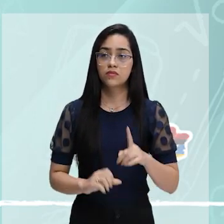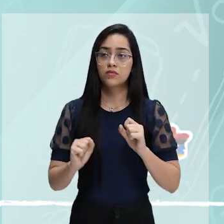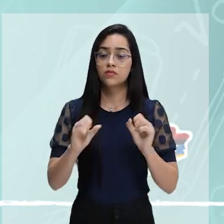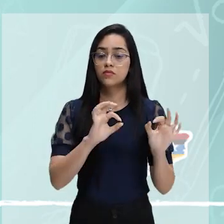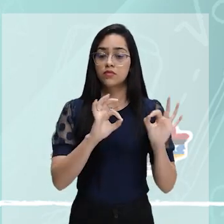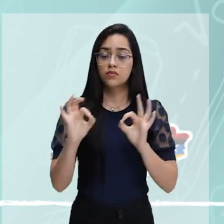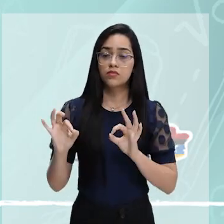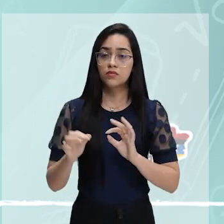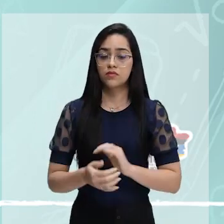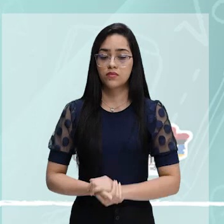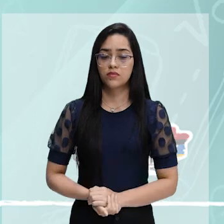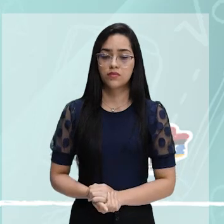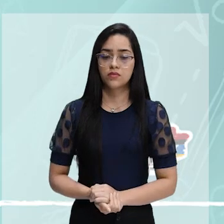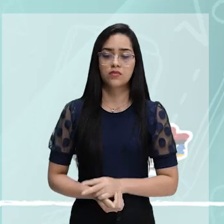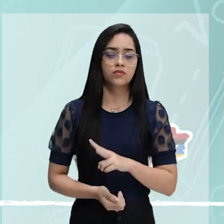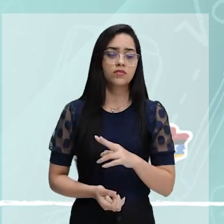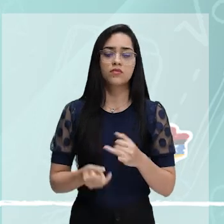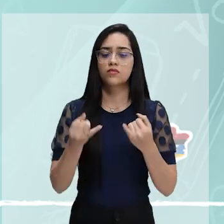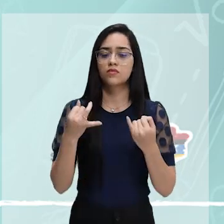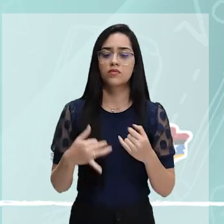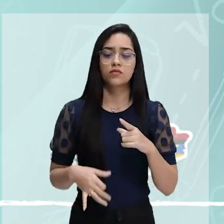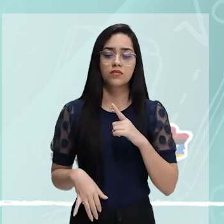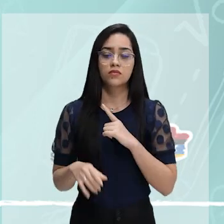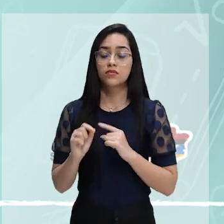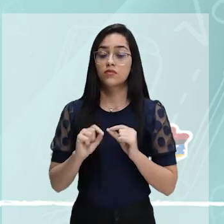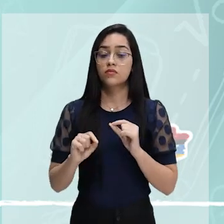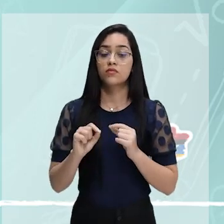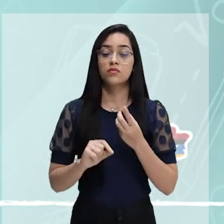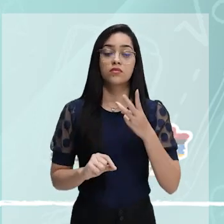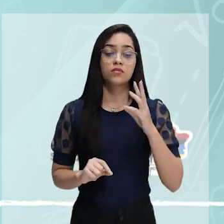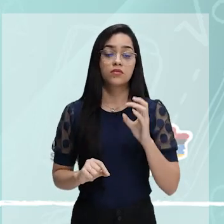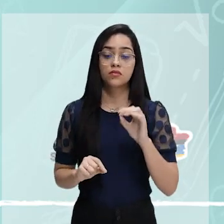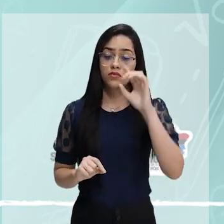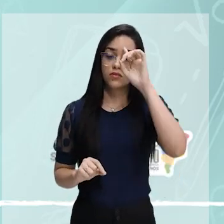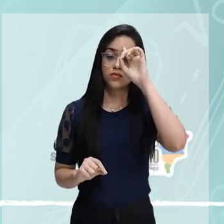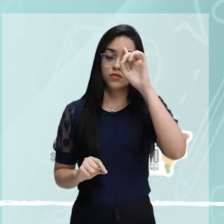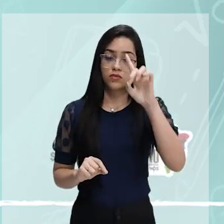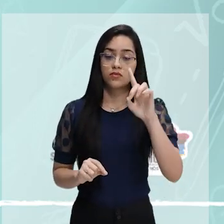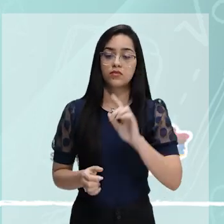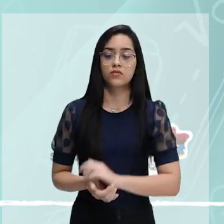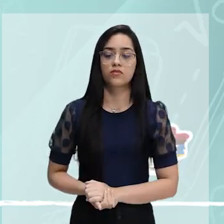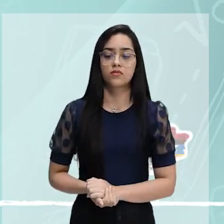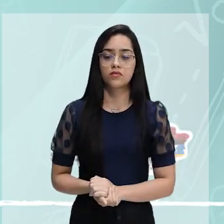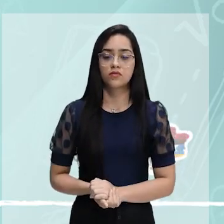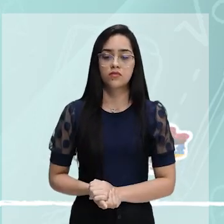acompanhar aí na tela. Quando ele fala, gastei 30 dias